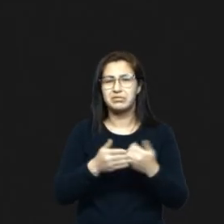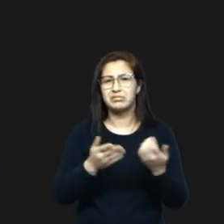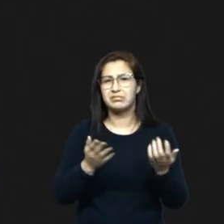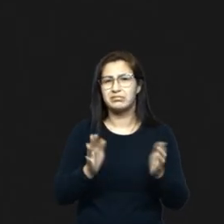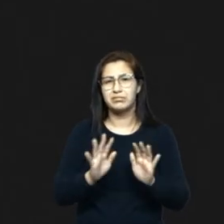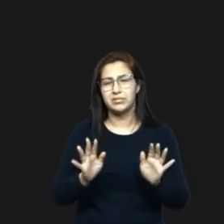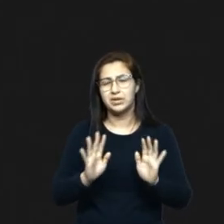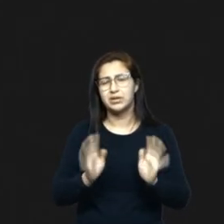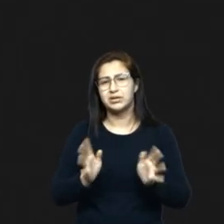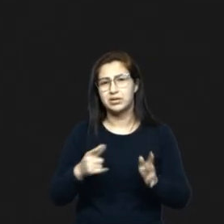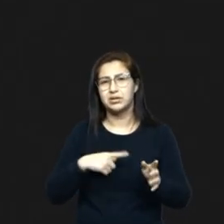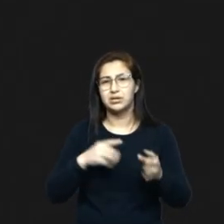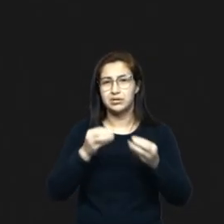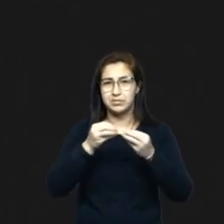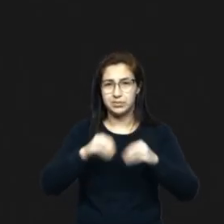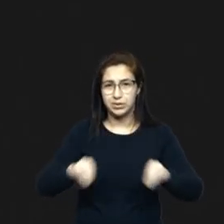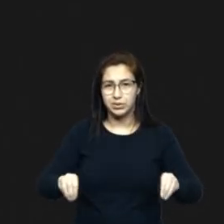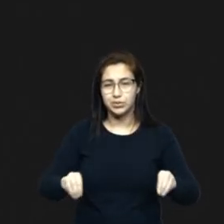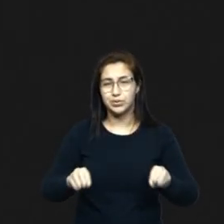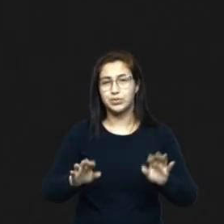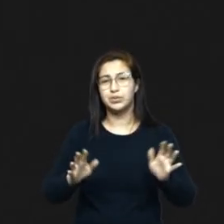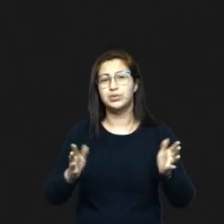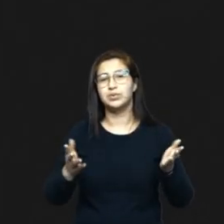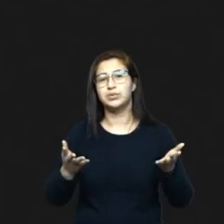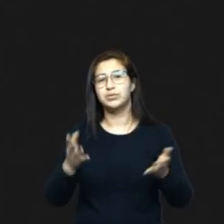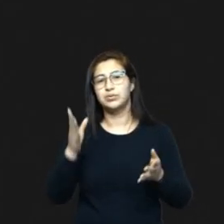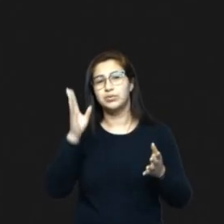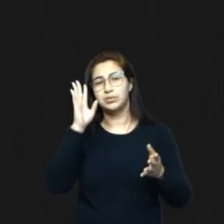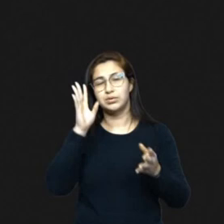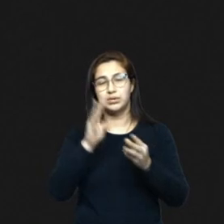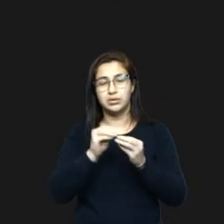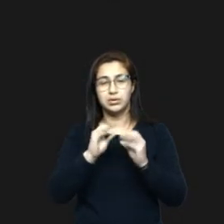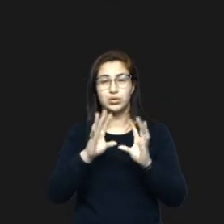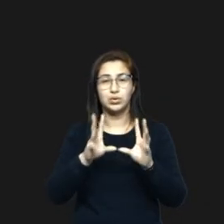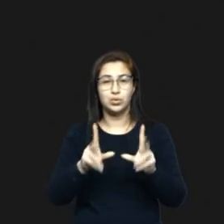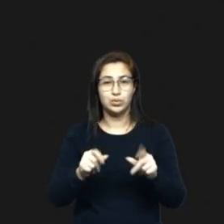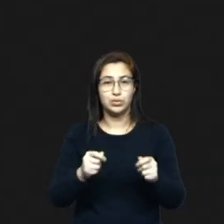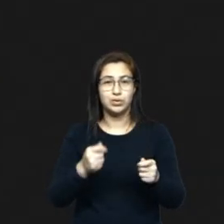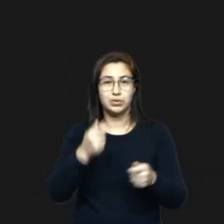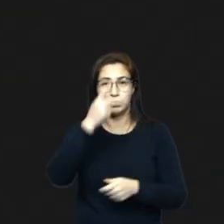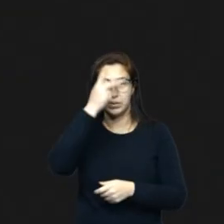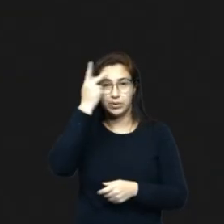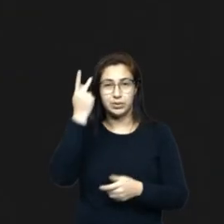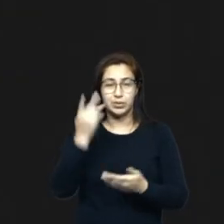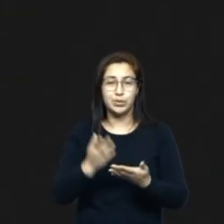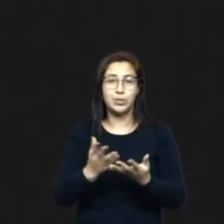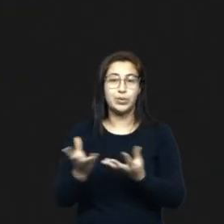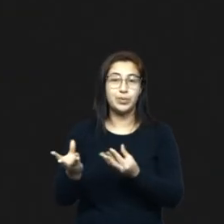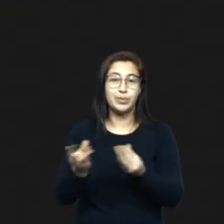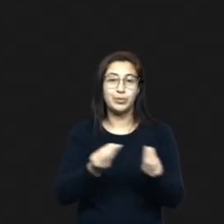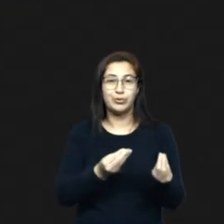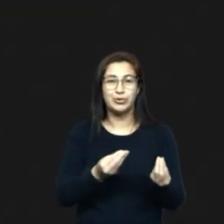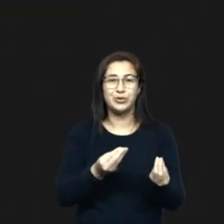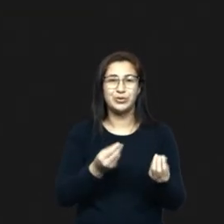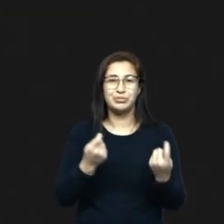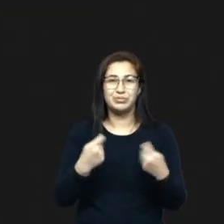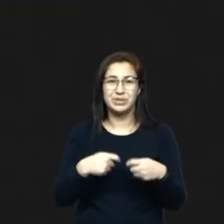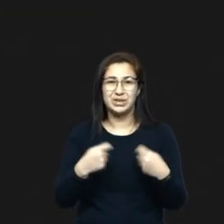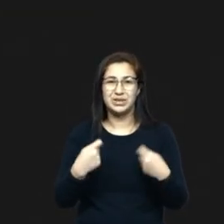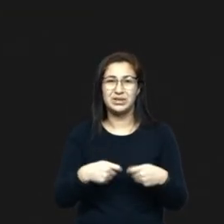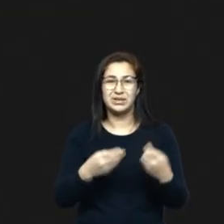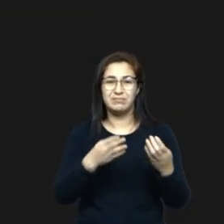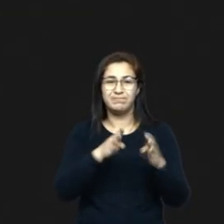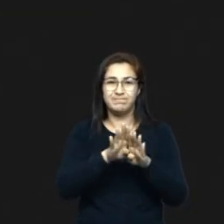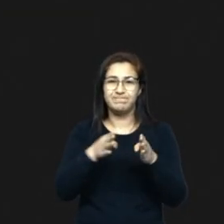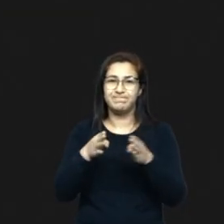prejuízo já foi tomado, já foi assimilado já por muitos, outros não resistiram ao prejuízo desse trancamento que houve